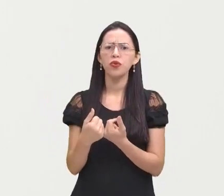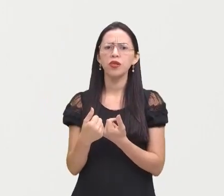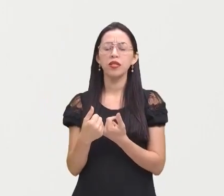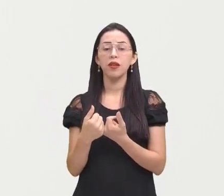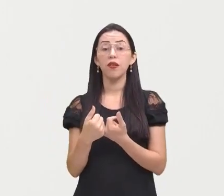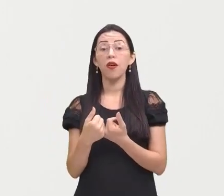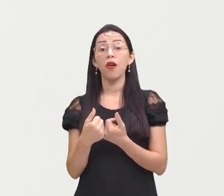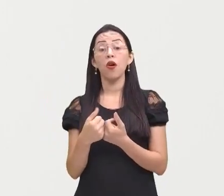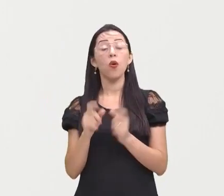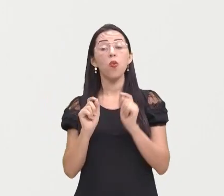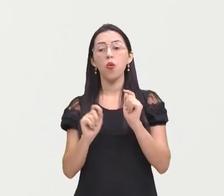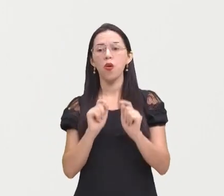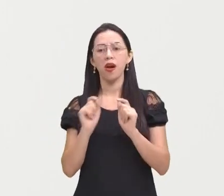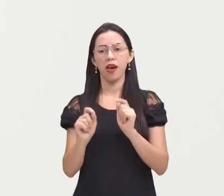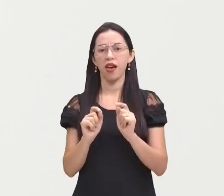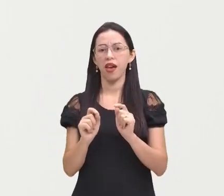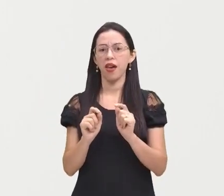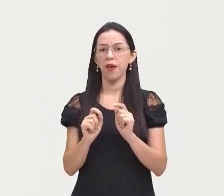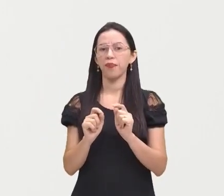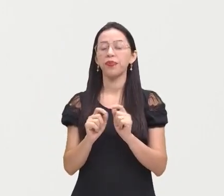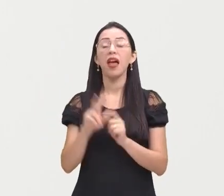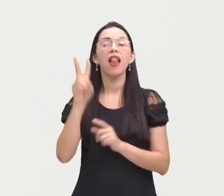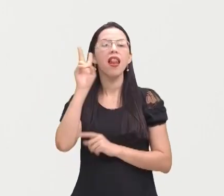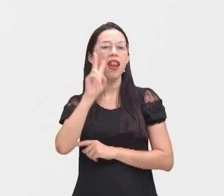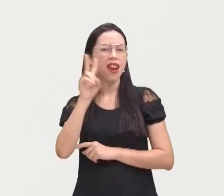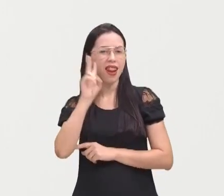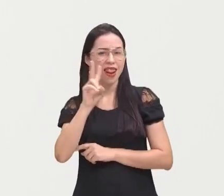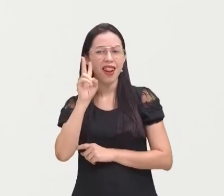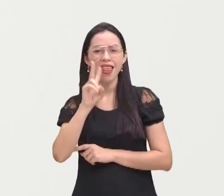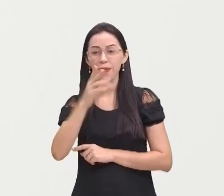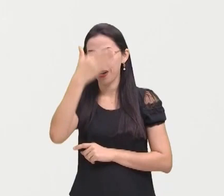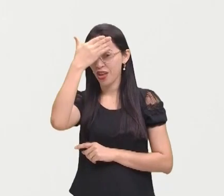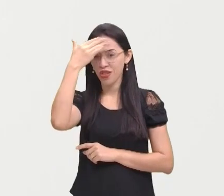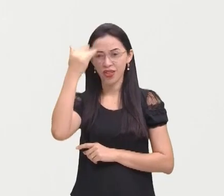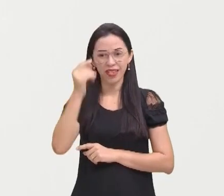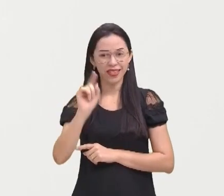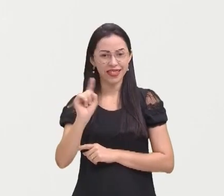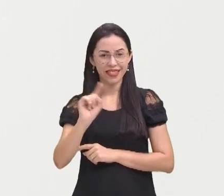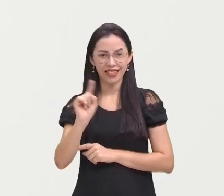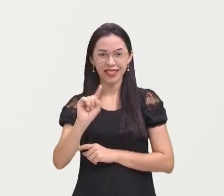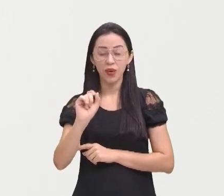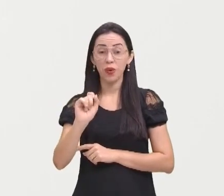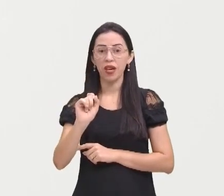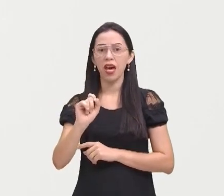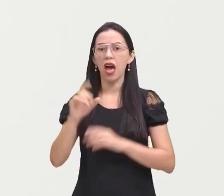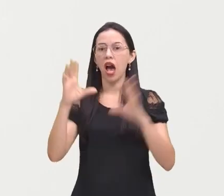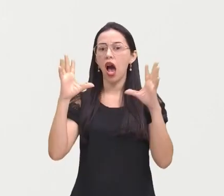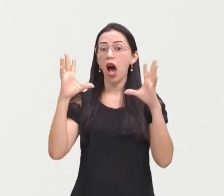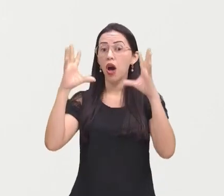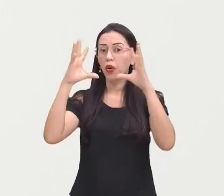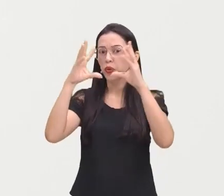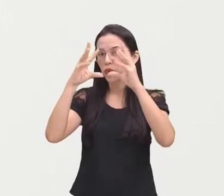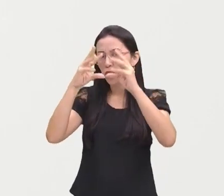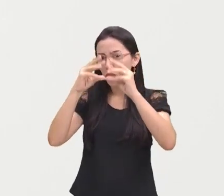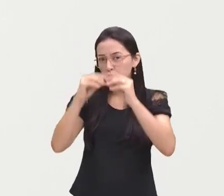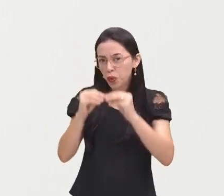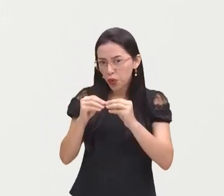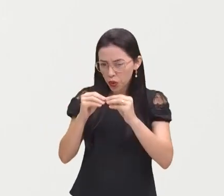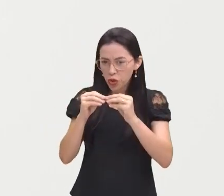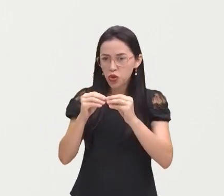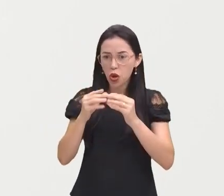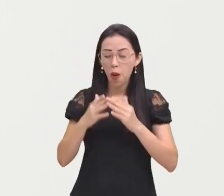barco. E agora dormimos todos pendurados em redes